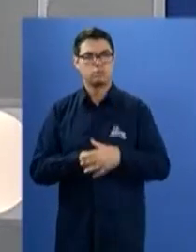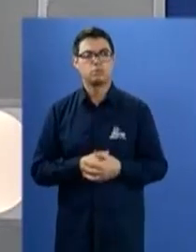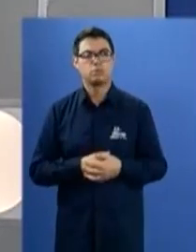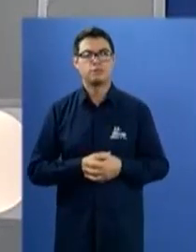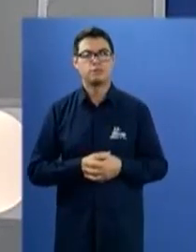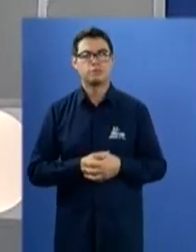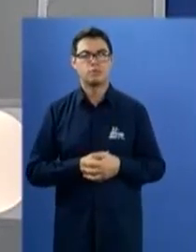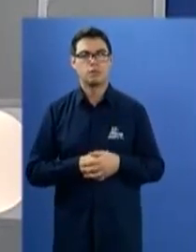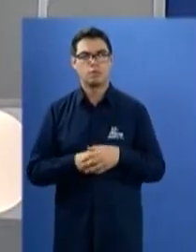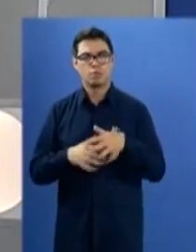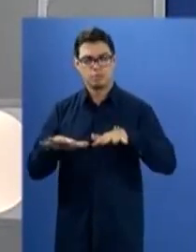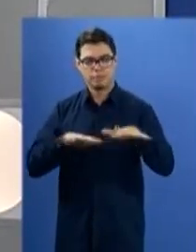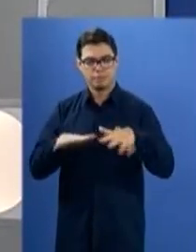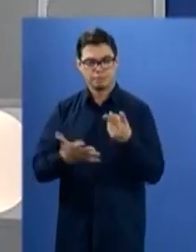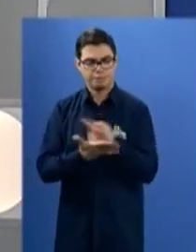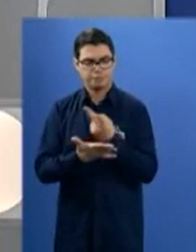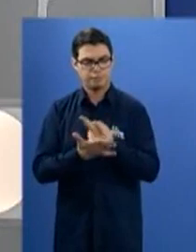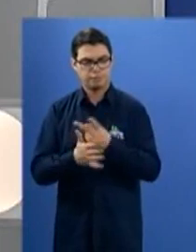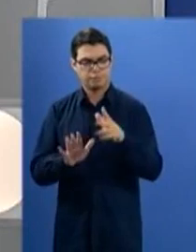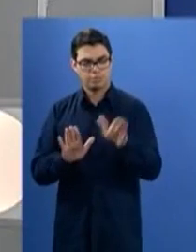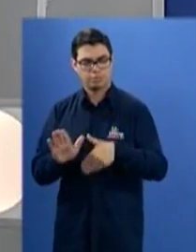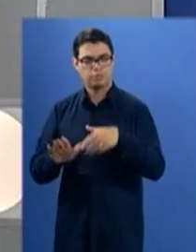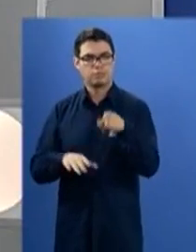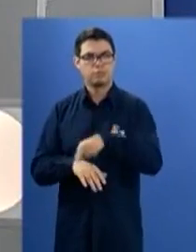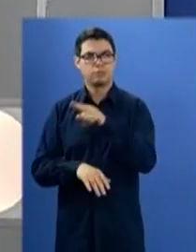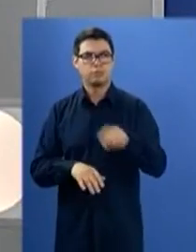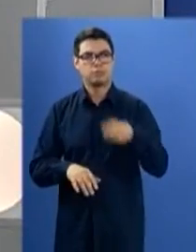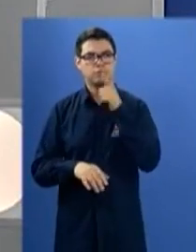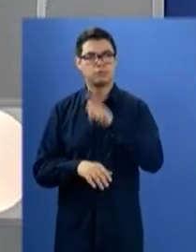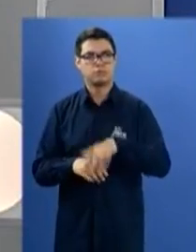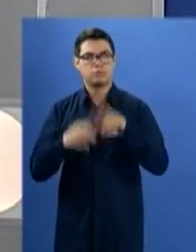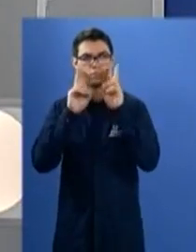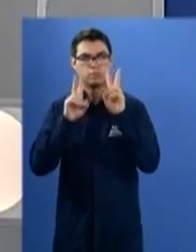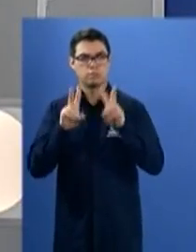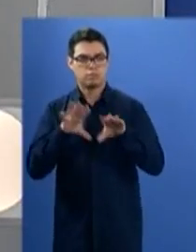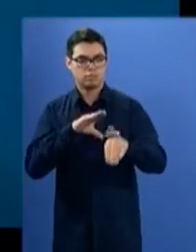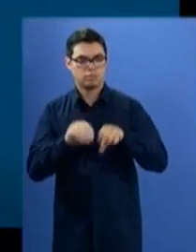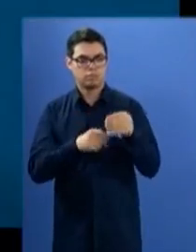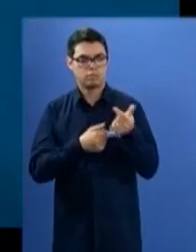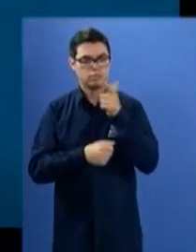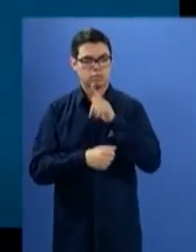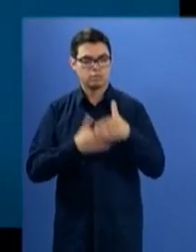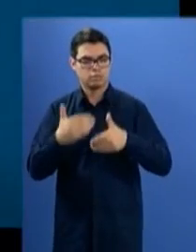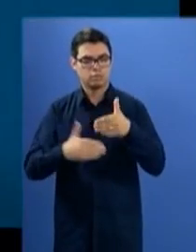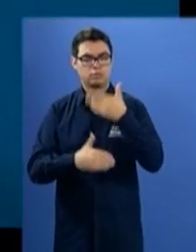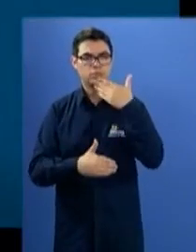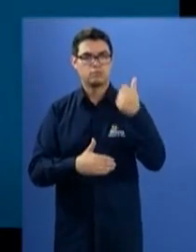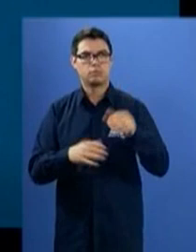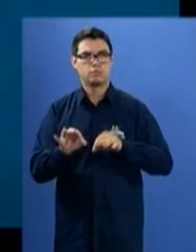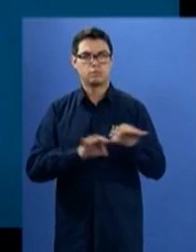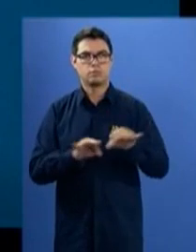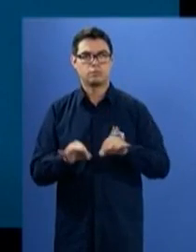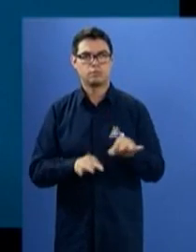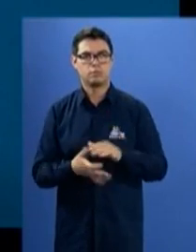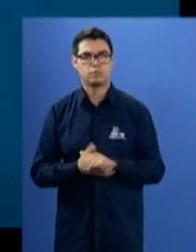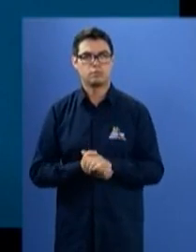movimentos desnecessários ou danosos e visualizar maneiras de melhorar o processo. Me acompanhe